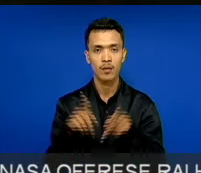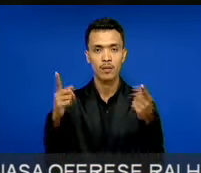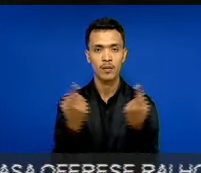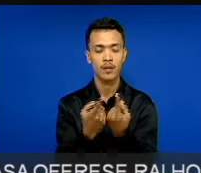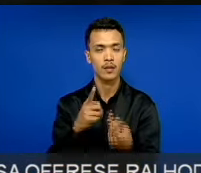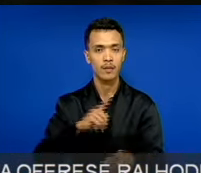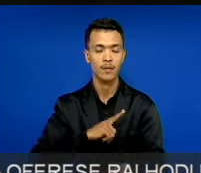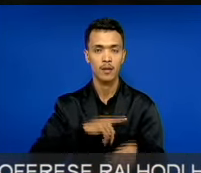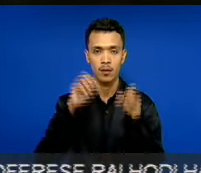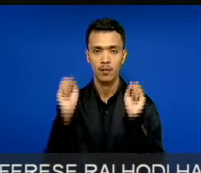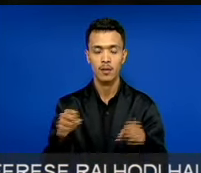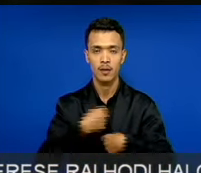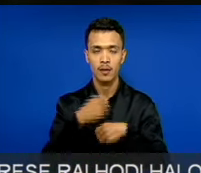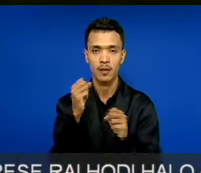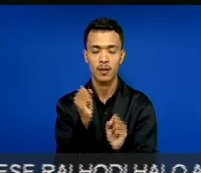pelo Moço e Anabá.